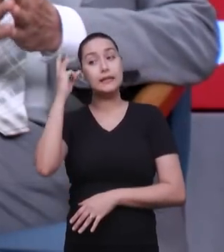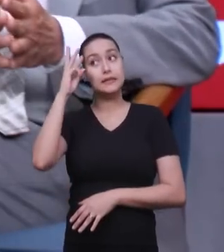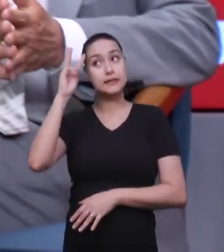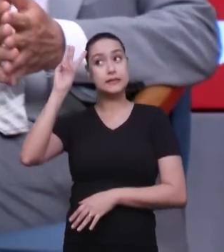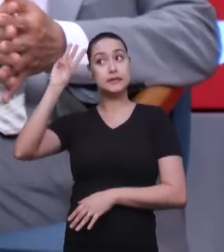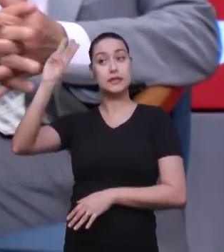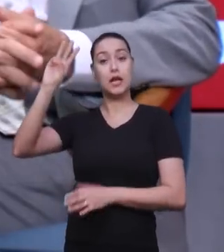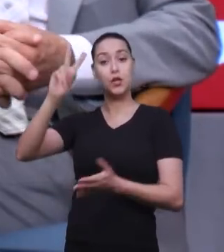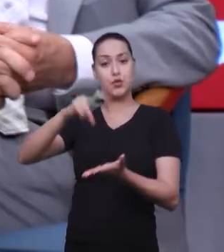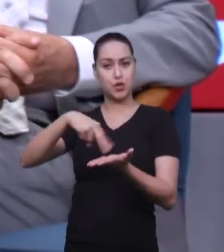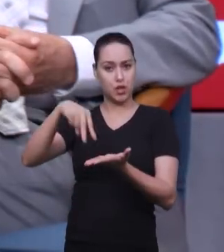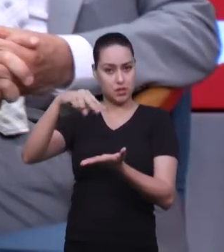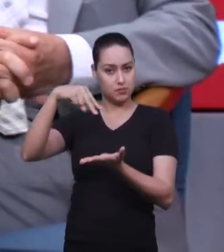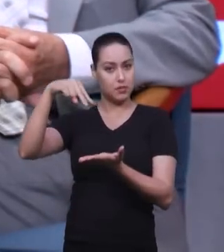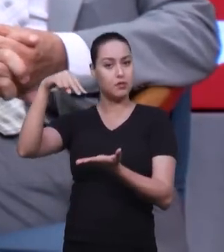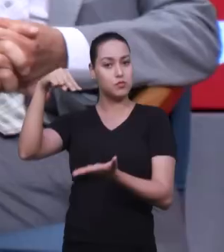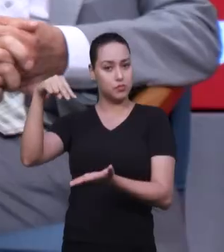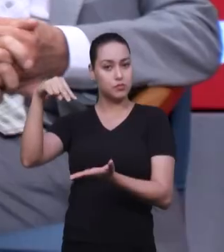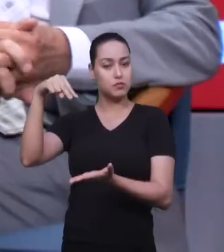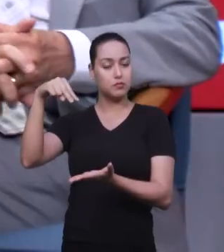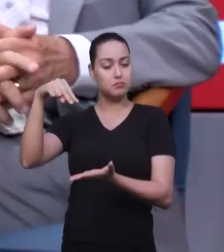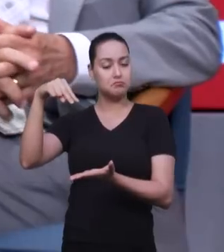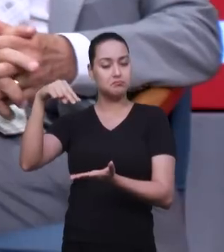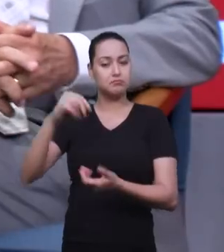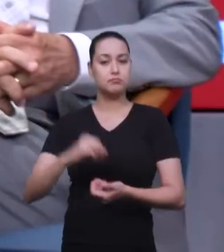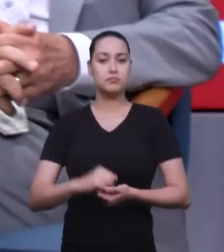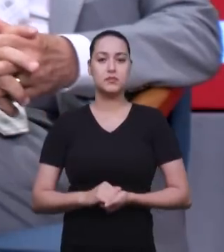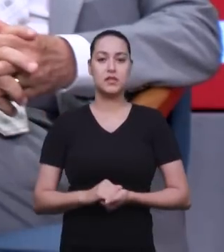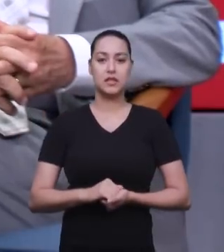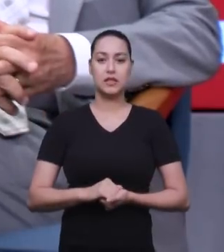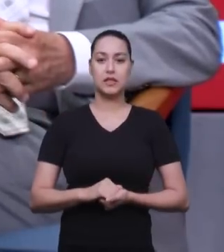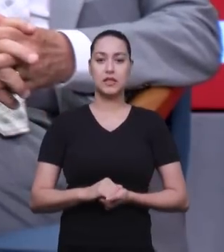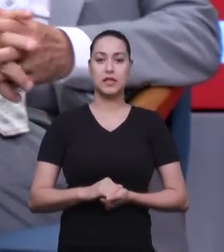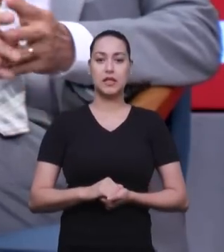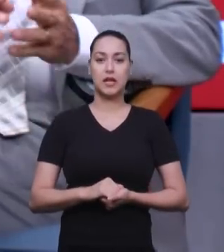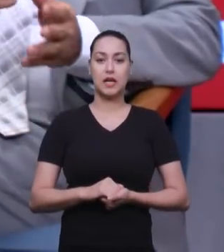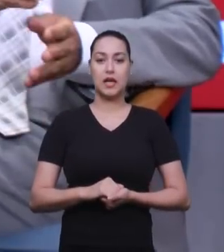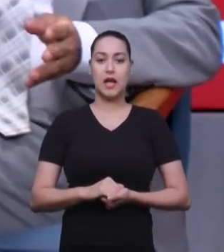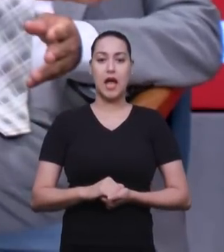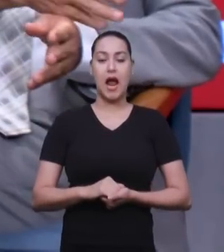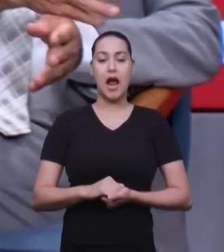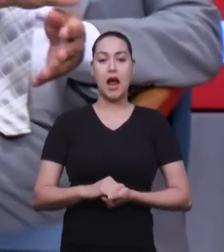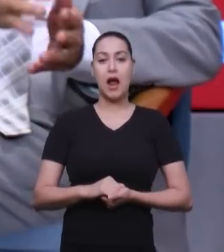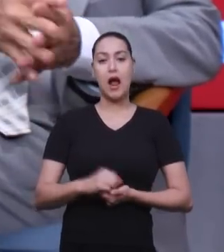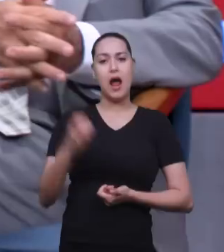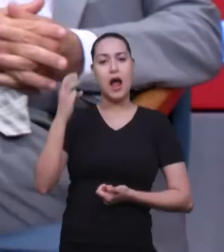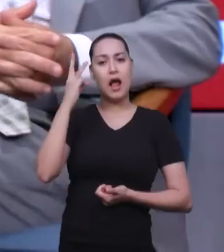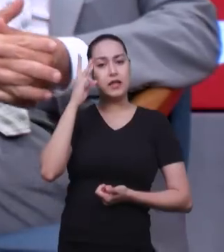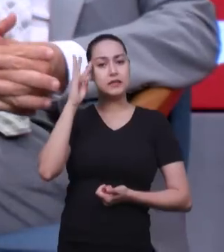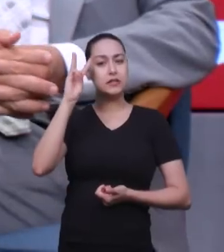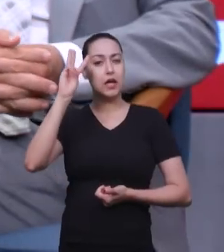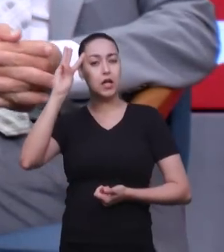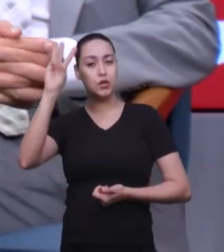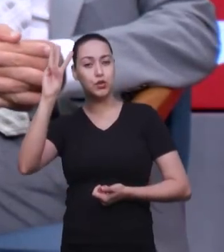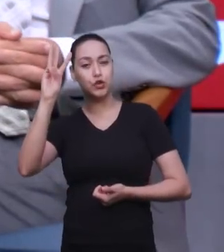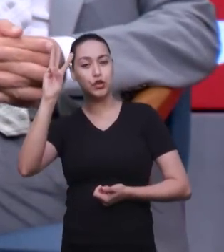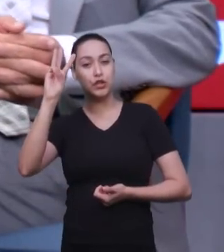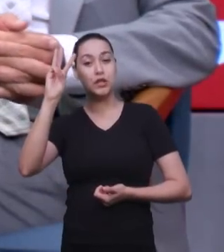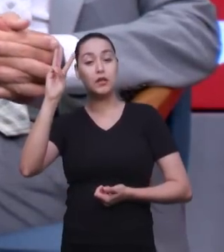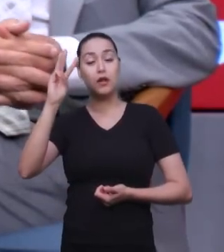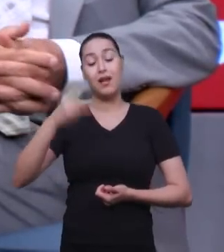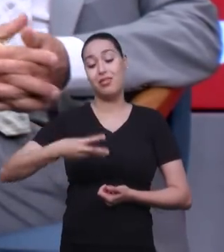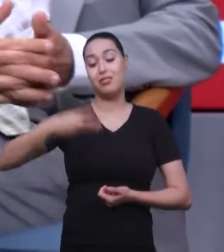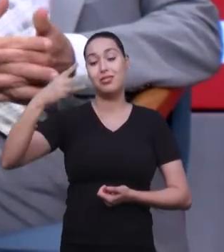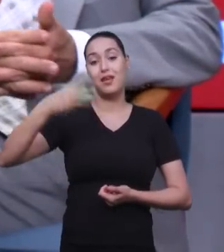ao terceiro dia. É bom lembrar, não é 3 dias que Jesus